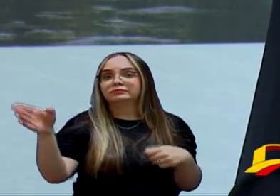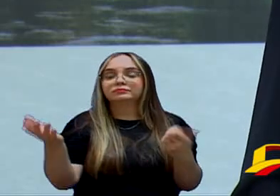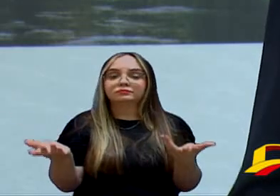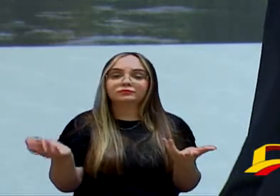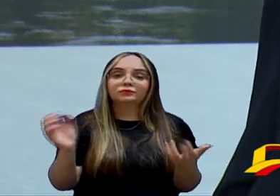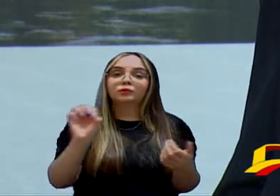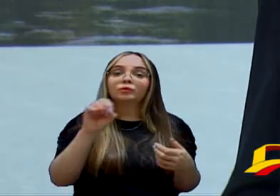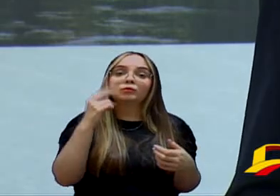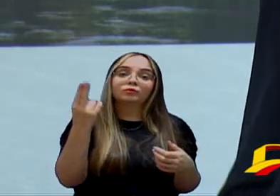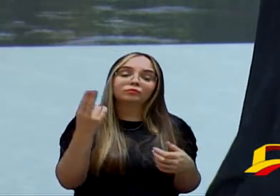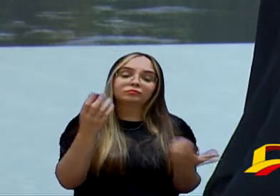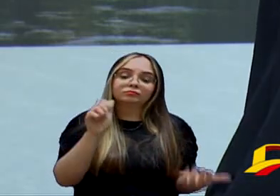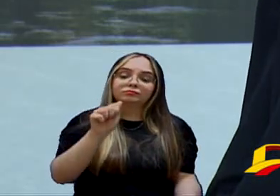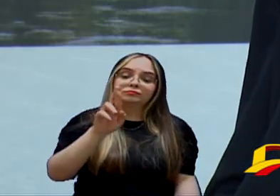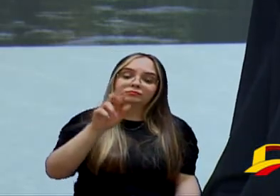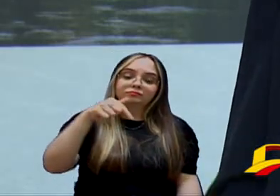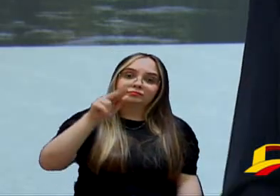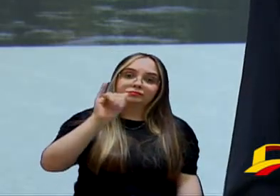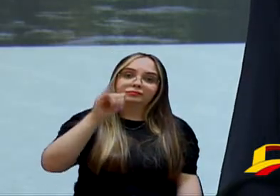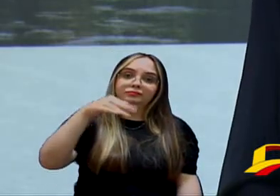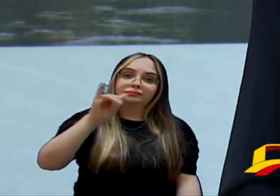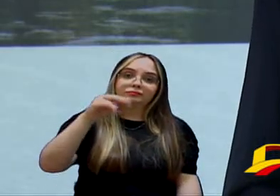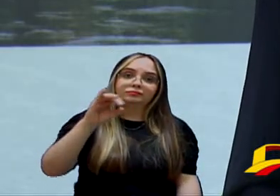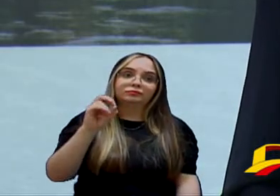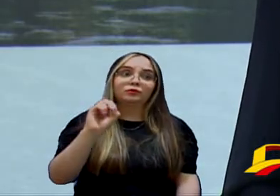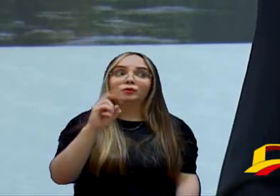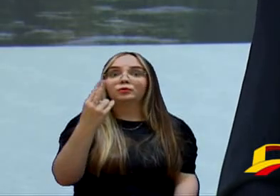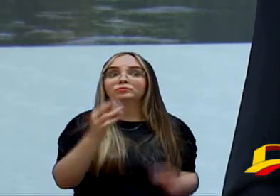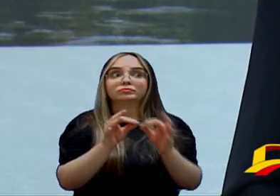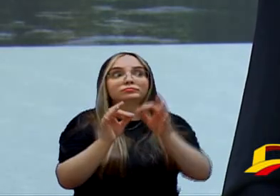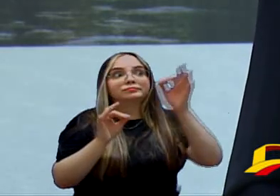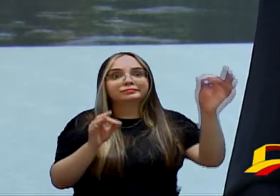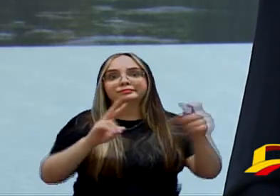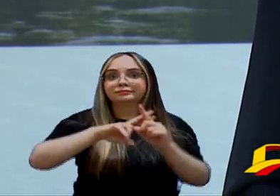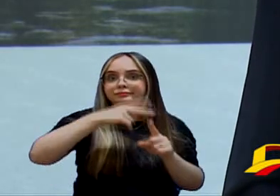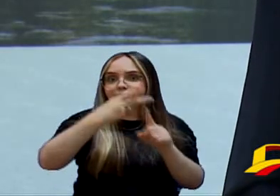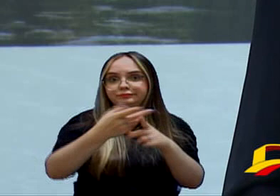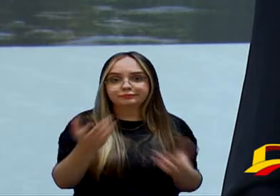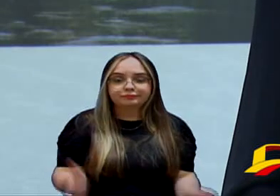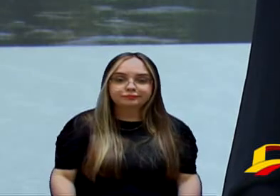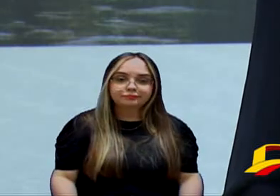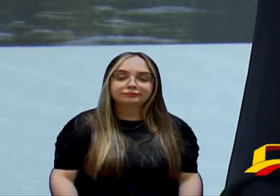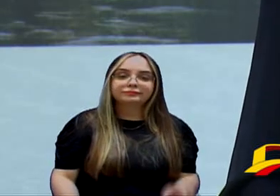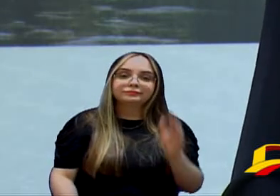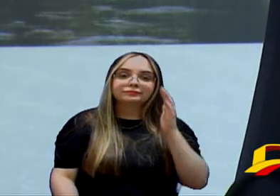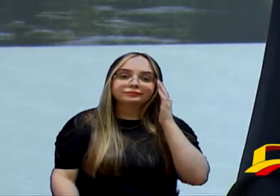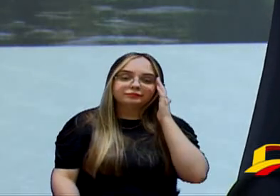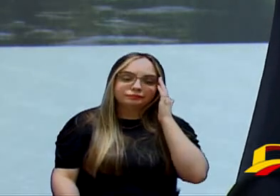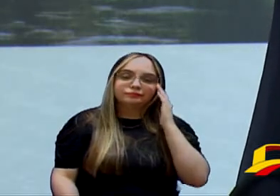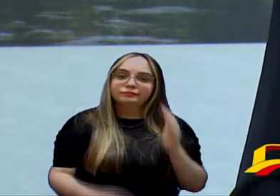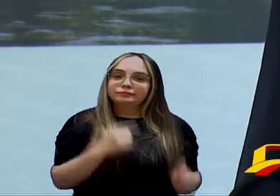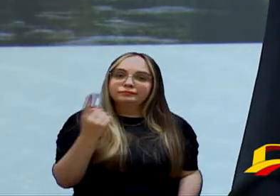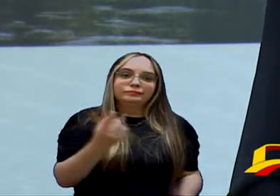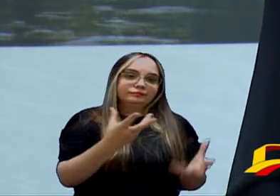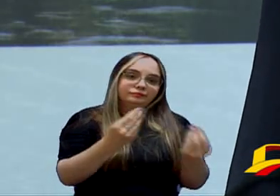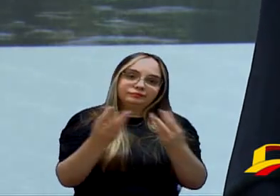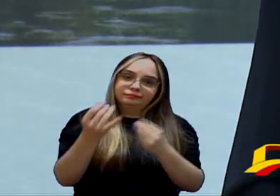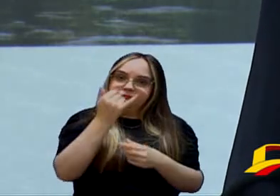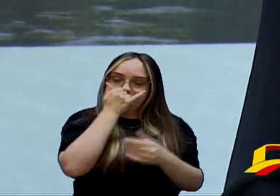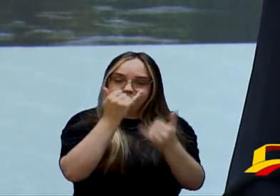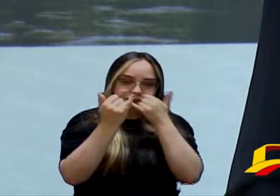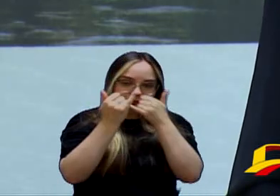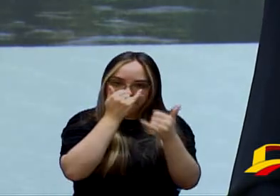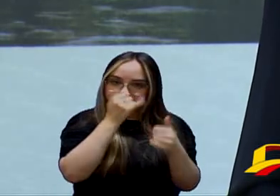ou no arquimenio que também é duas vezes mais distante é totalmente prejudicial para